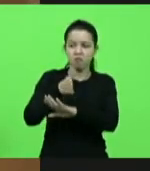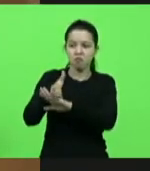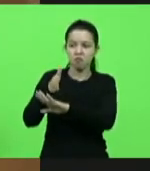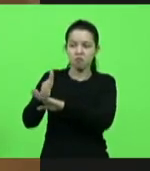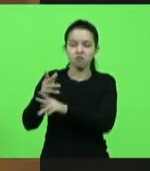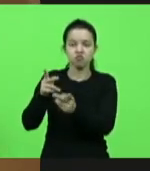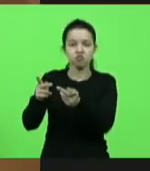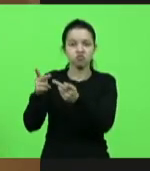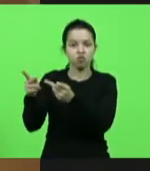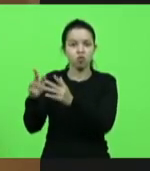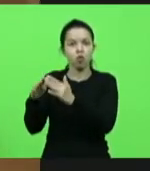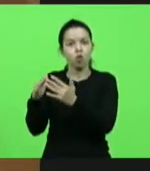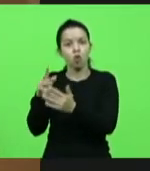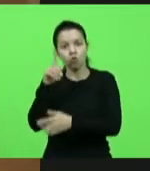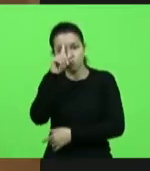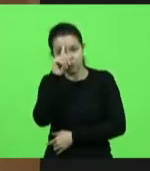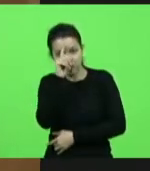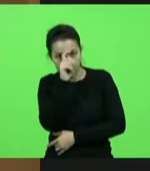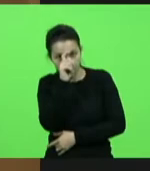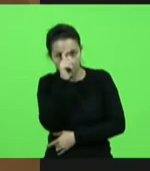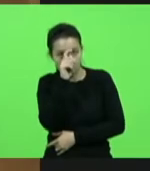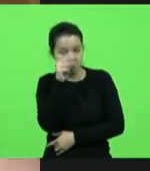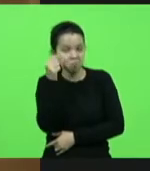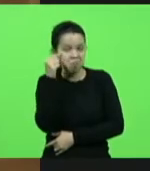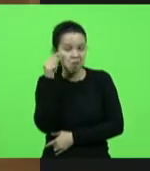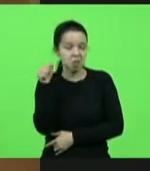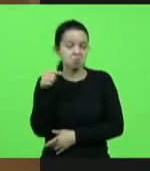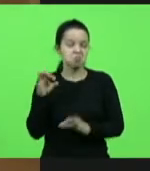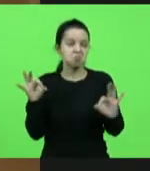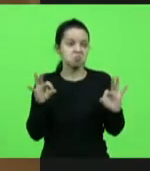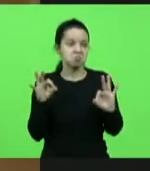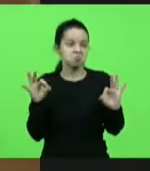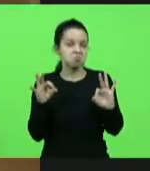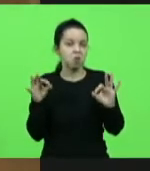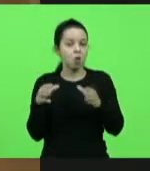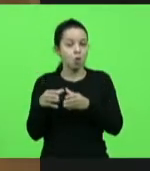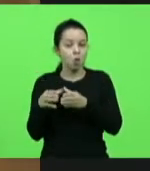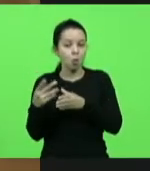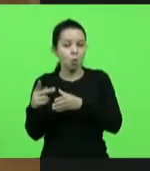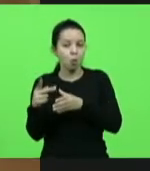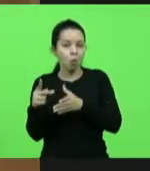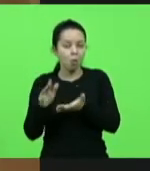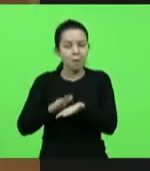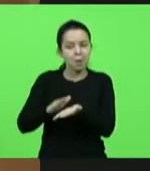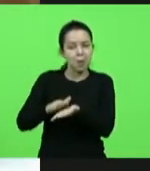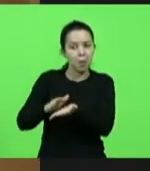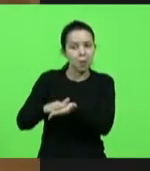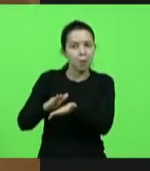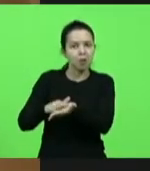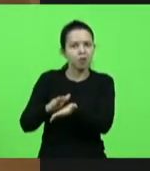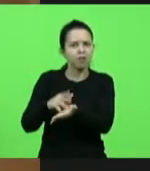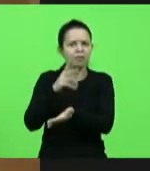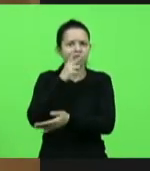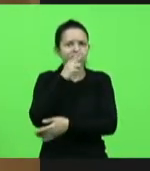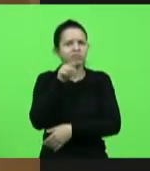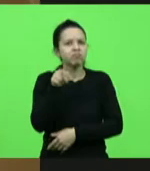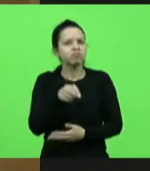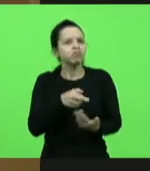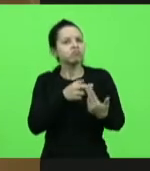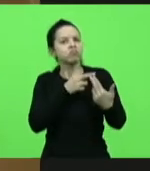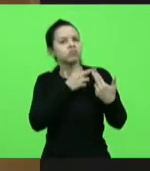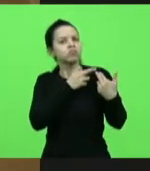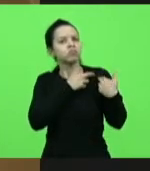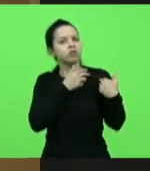ele, a turminha atrás dele batendo palma para ele, como se ele não tivesse responsabilidade